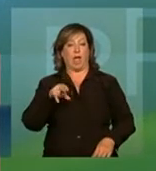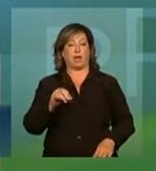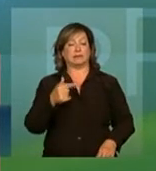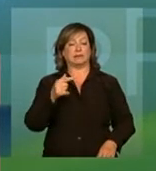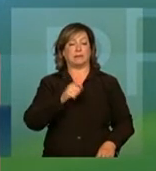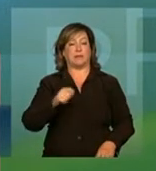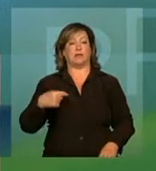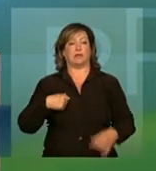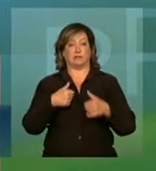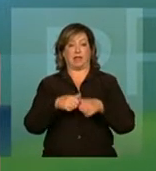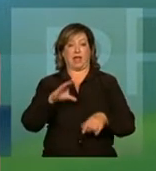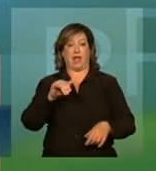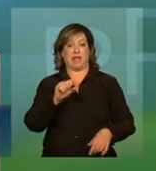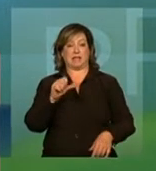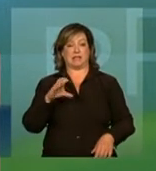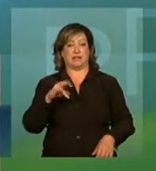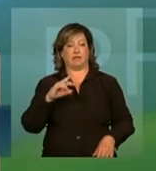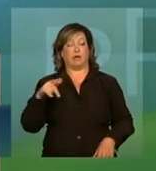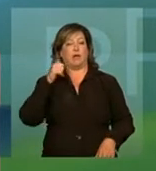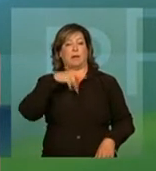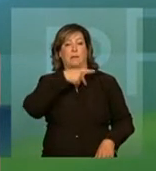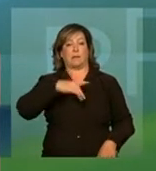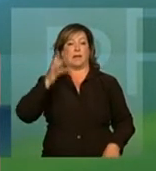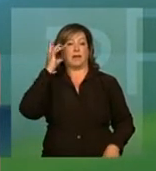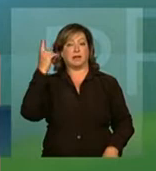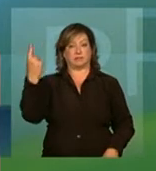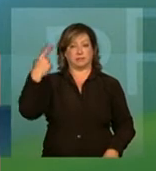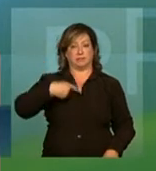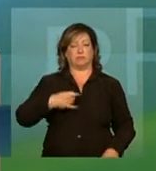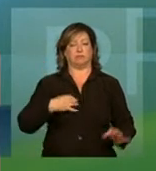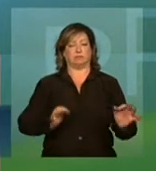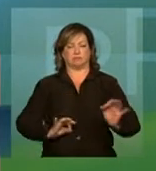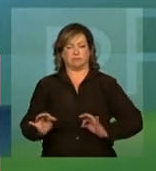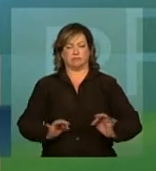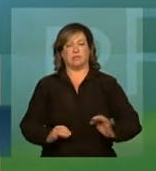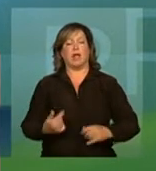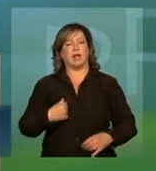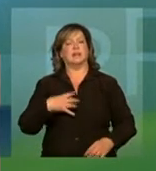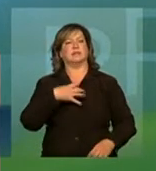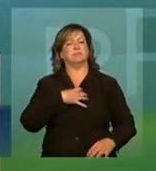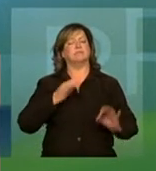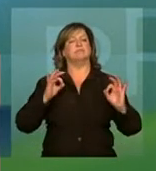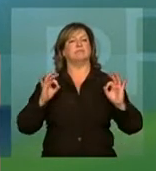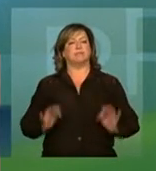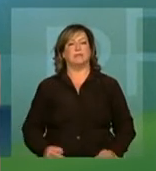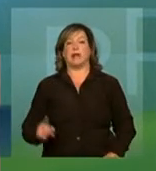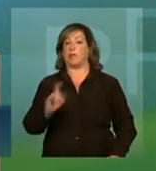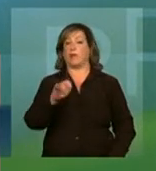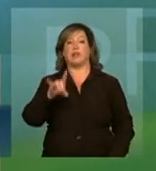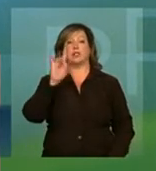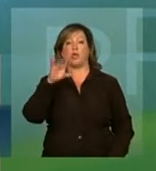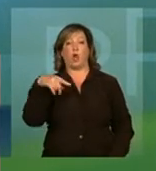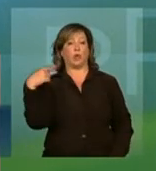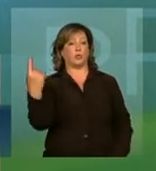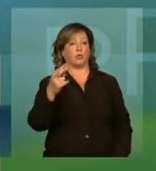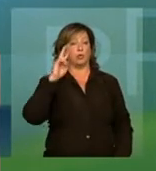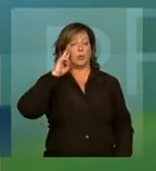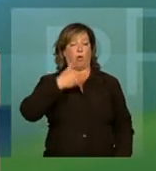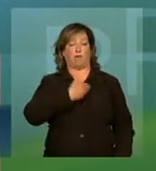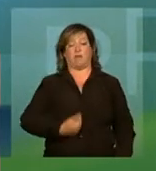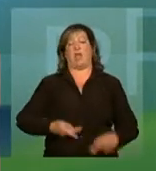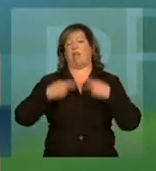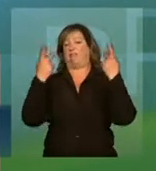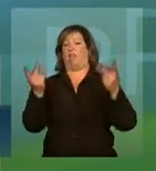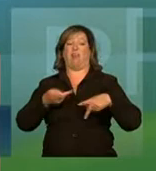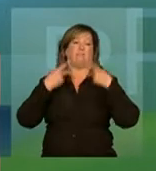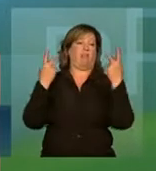2 anos e 7 meses que estive na Casa Civil sob o comando da presidenta Dilma, me convenci de que não basta aos governantes ficarem reclamando da